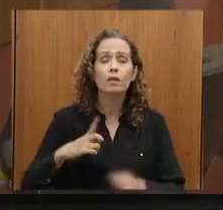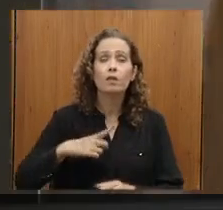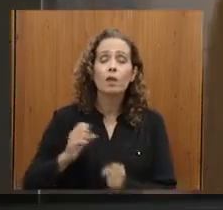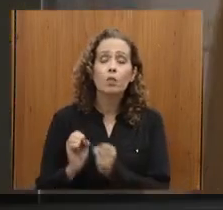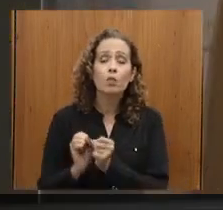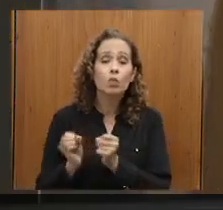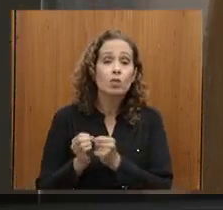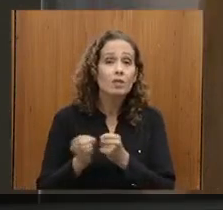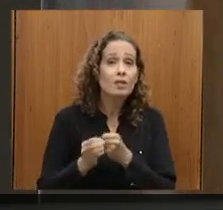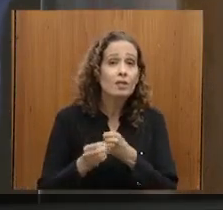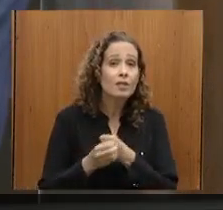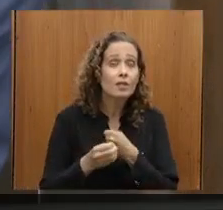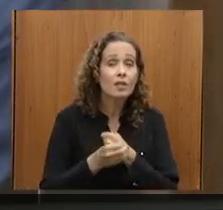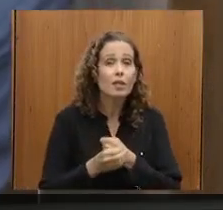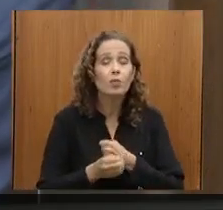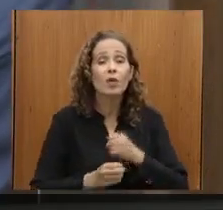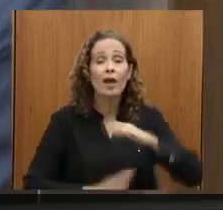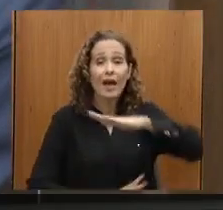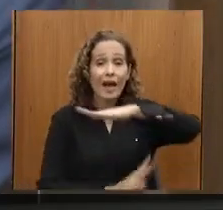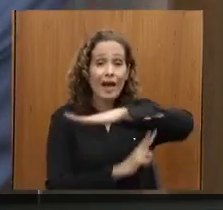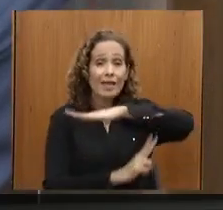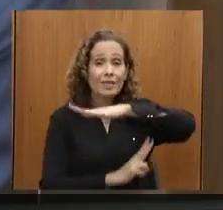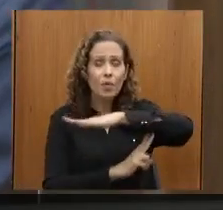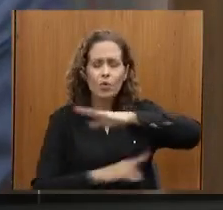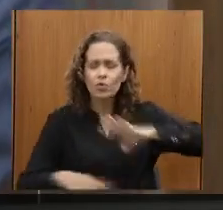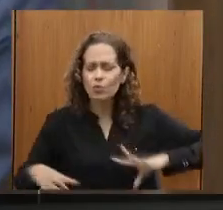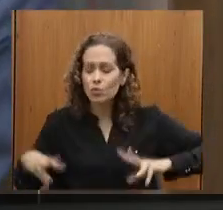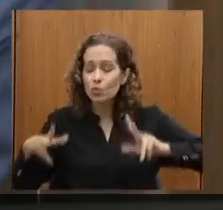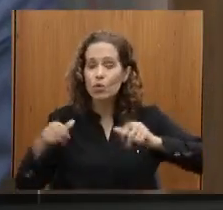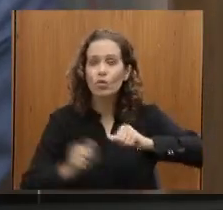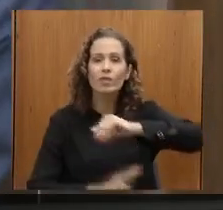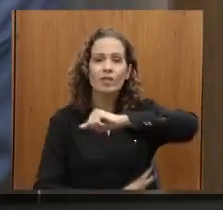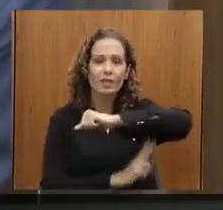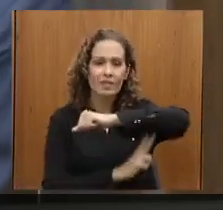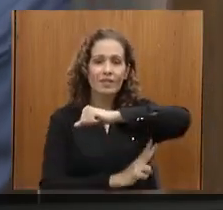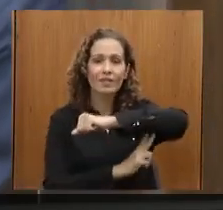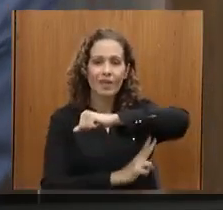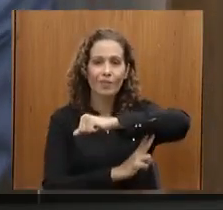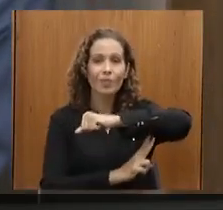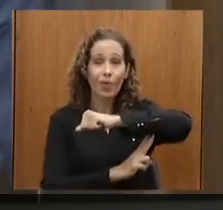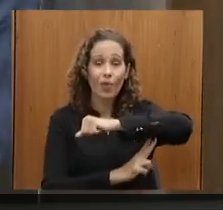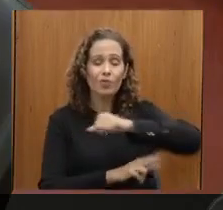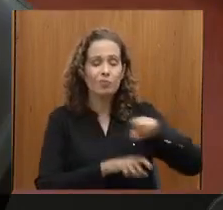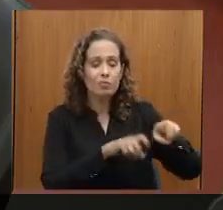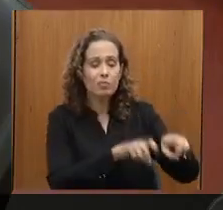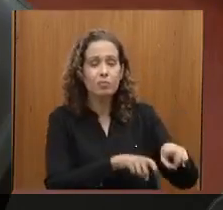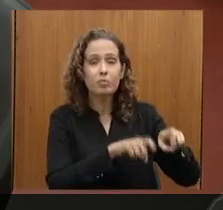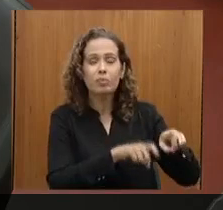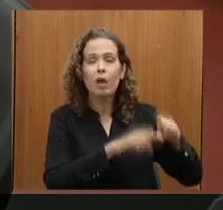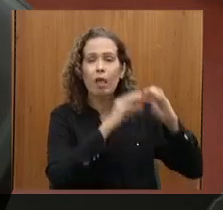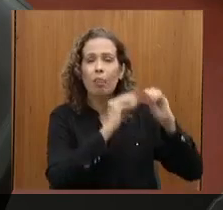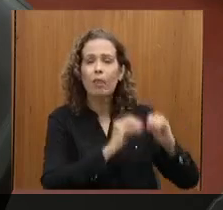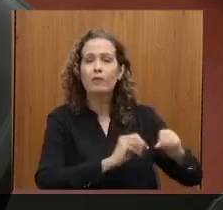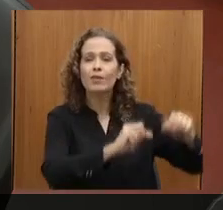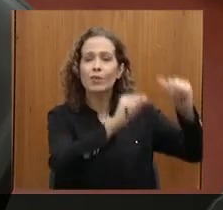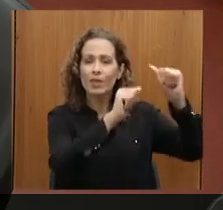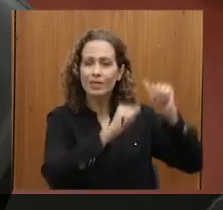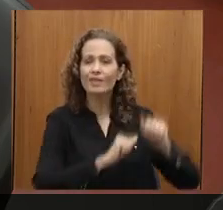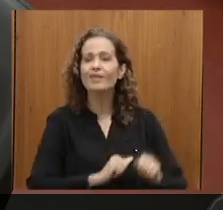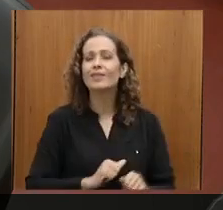todas as pontes, Gustavo, todas, todas da zona rural foram destruídas,